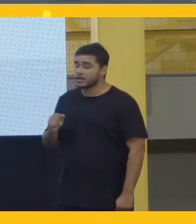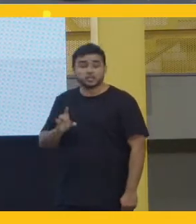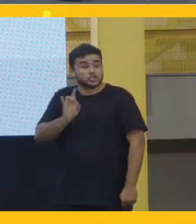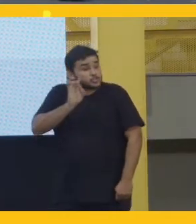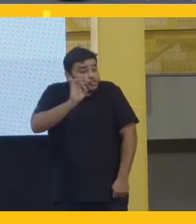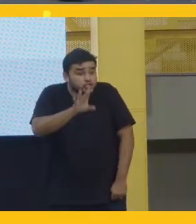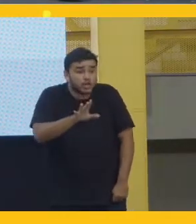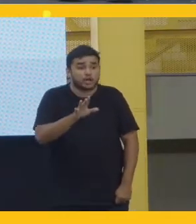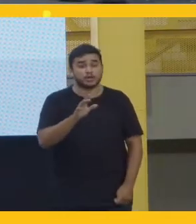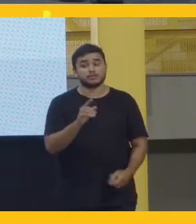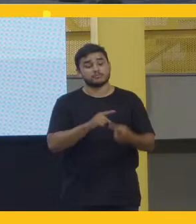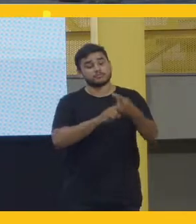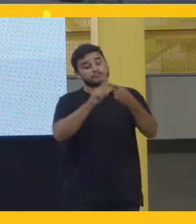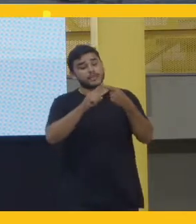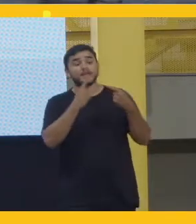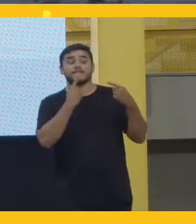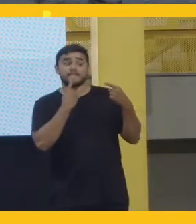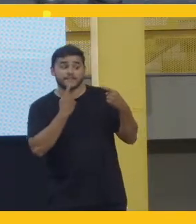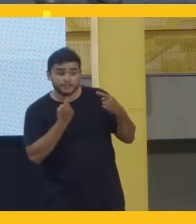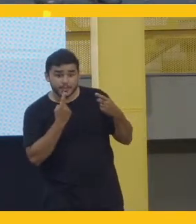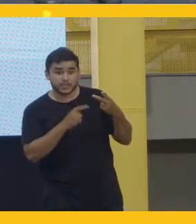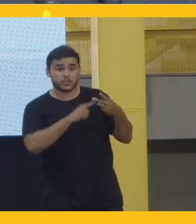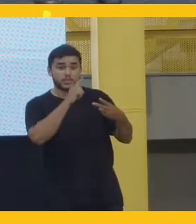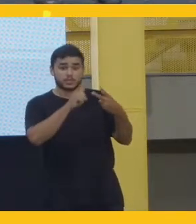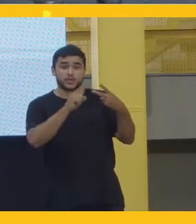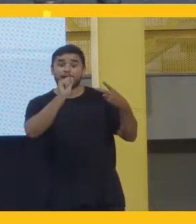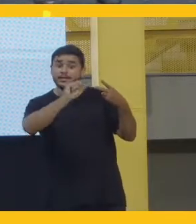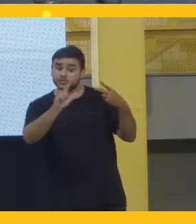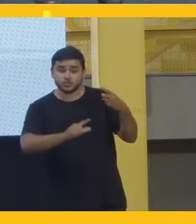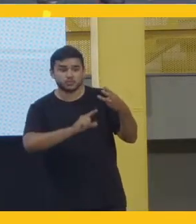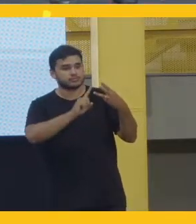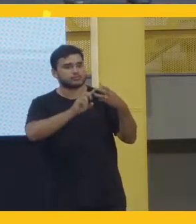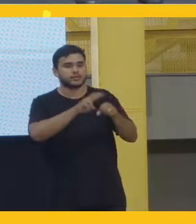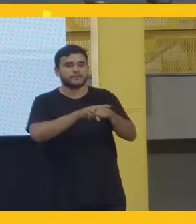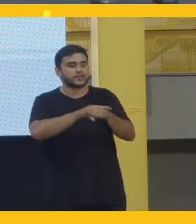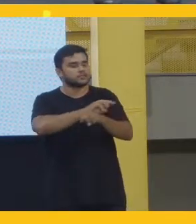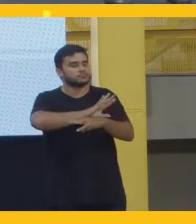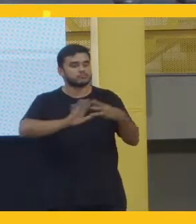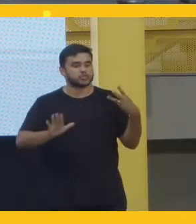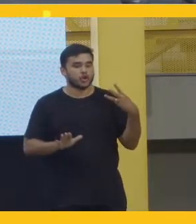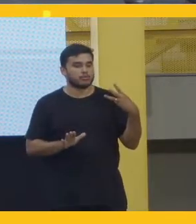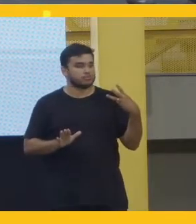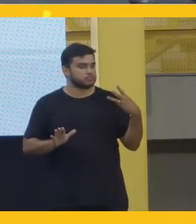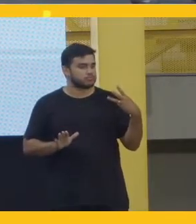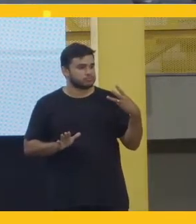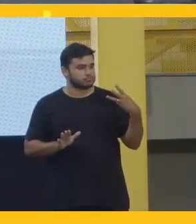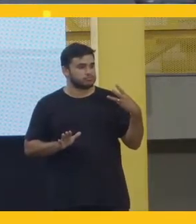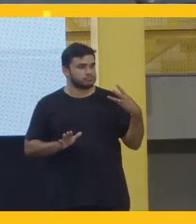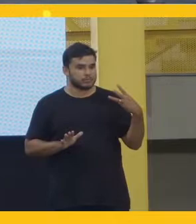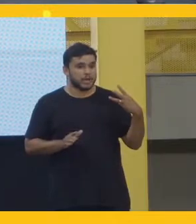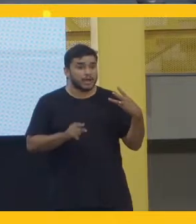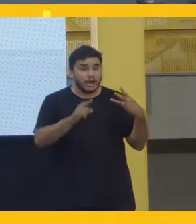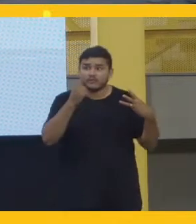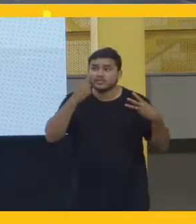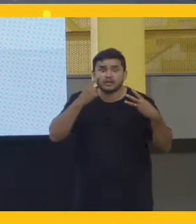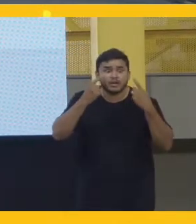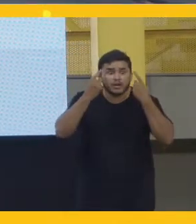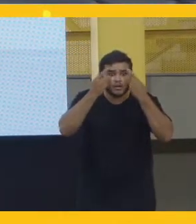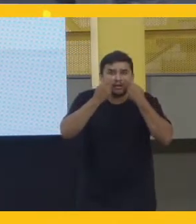três cores: vermelho, azul e verde. E ele engana seus olhos.